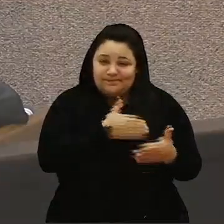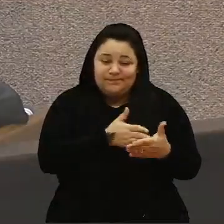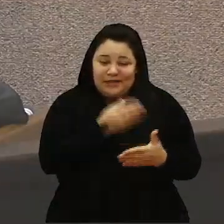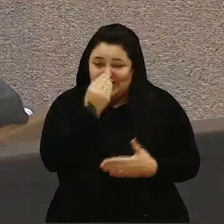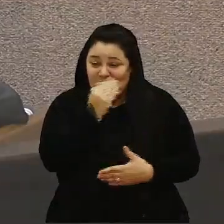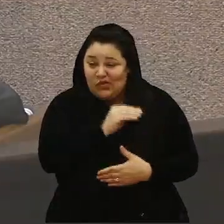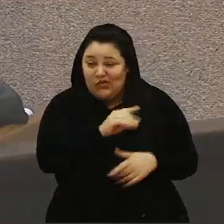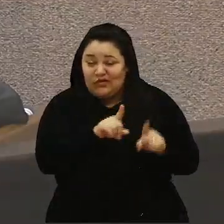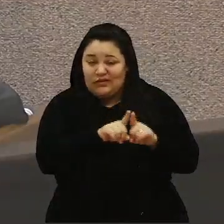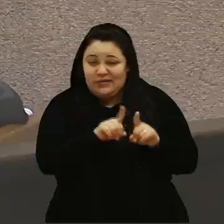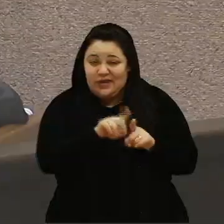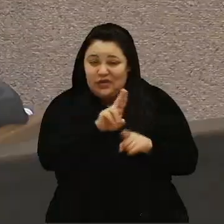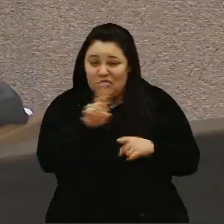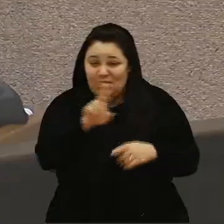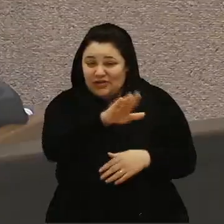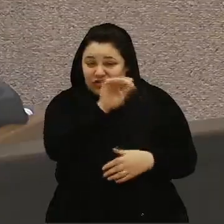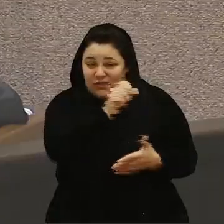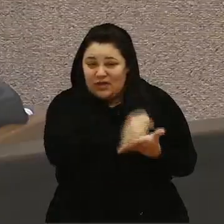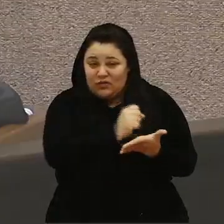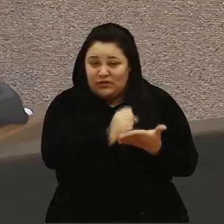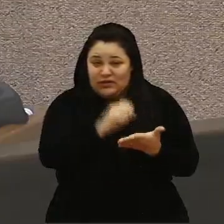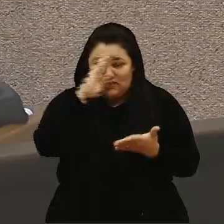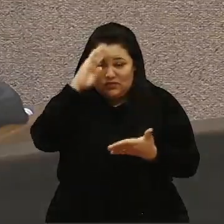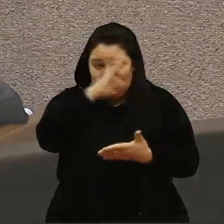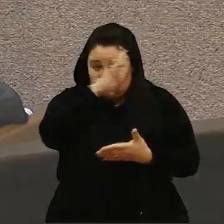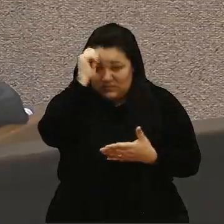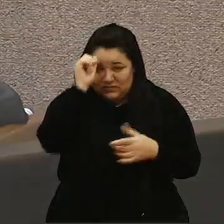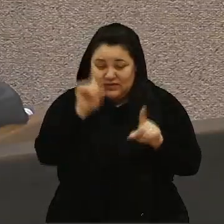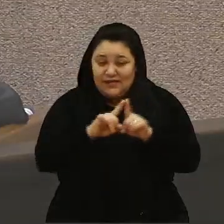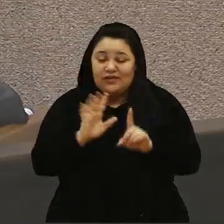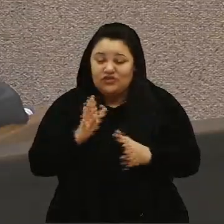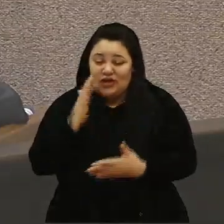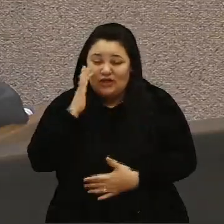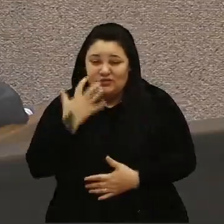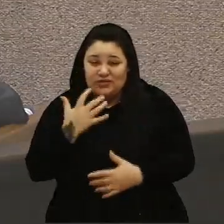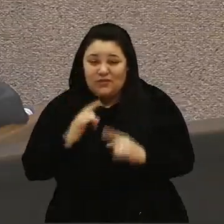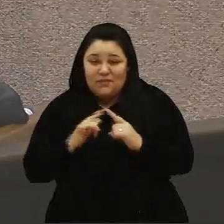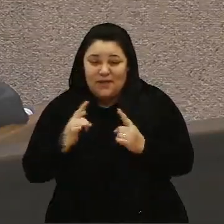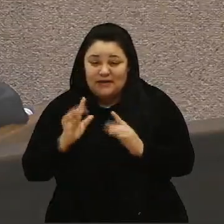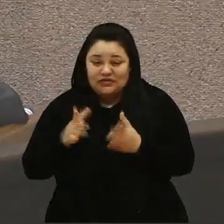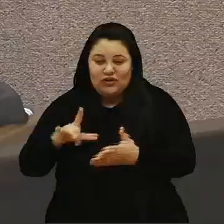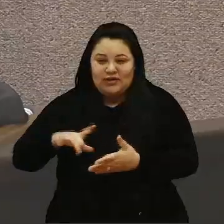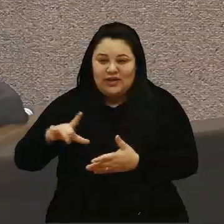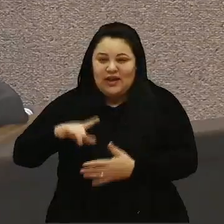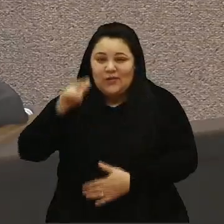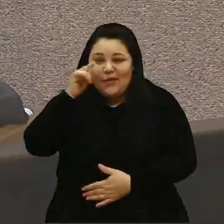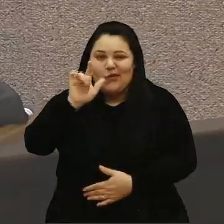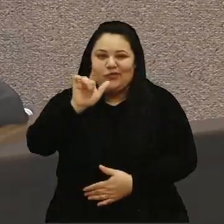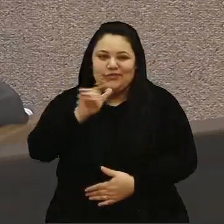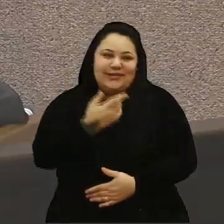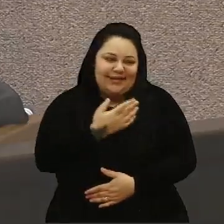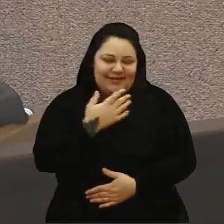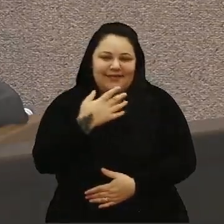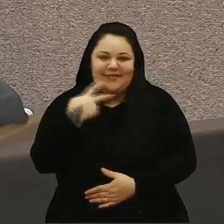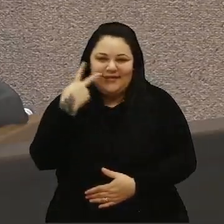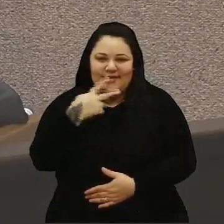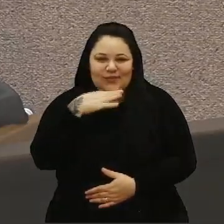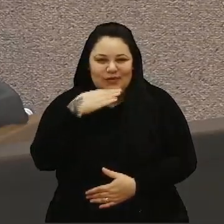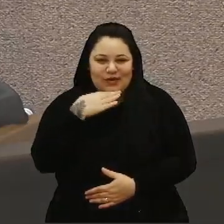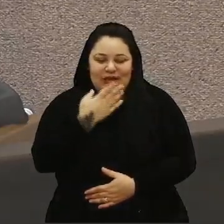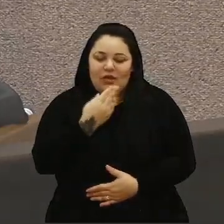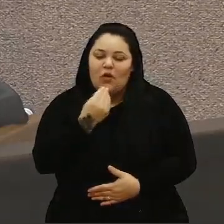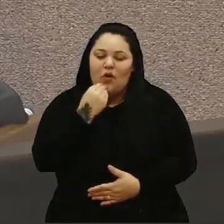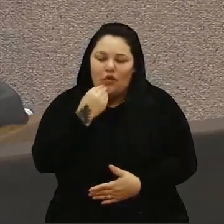da nomeação dos guardas municipais, aconteceu isso, mas aqui já temos uma vitória, vereador Bortola. Então, obviamente,